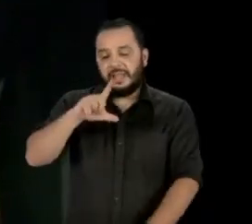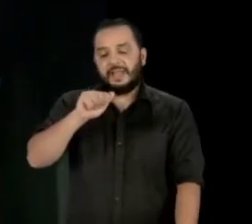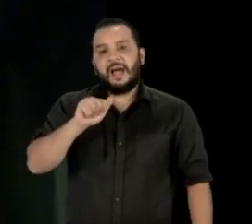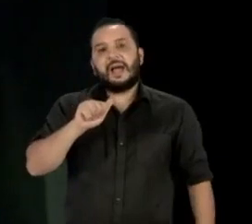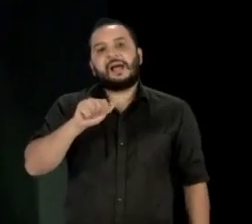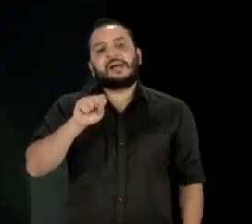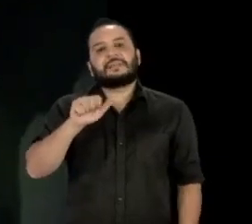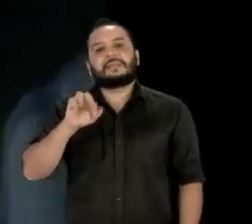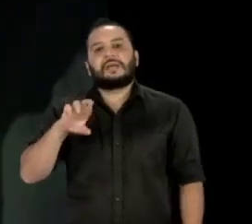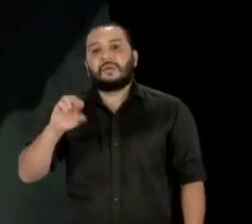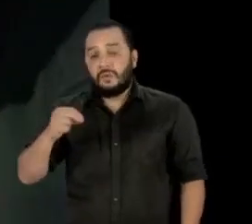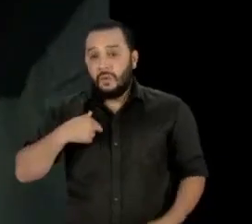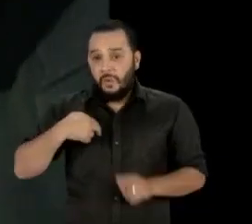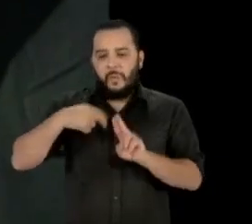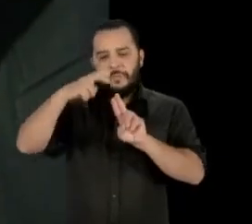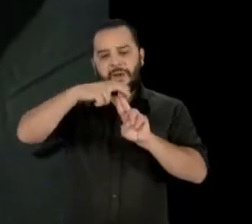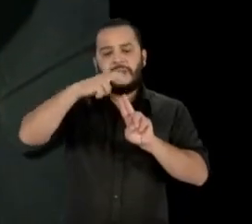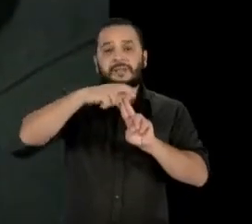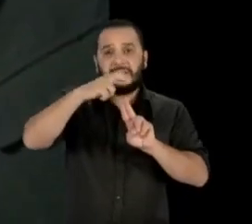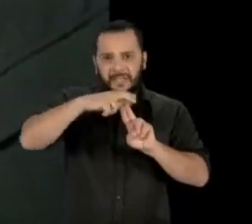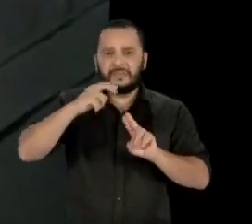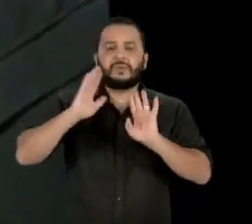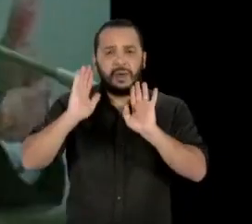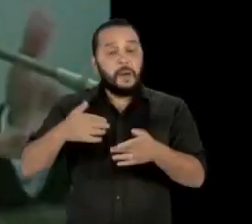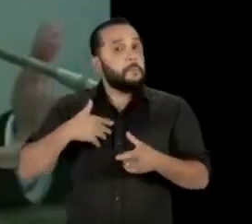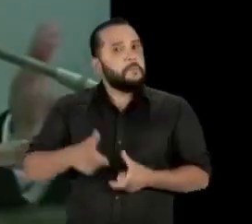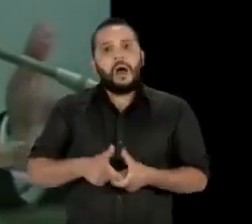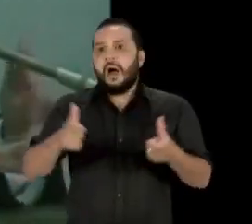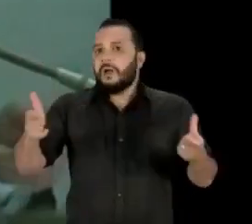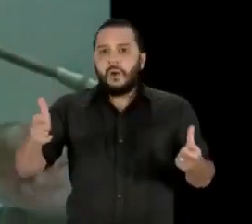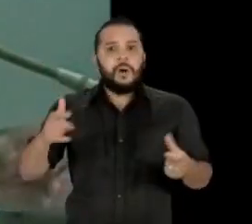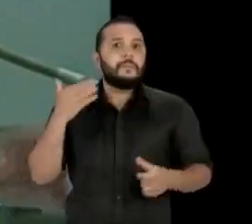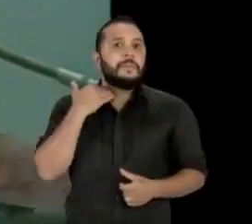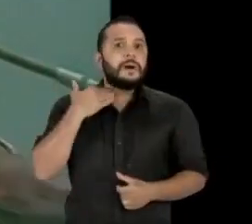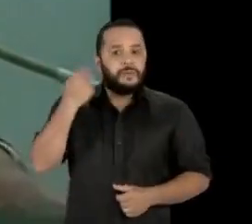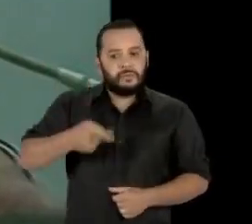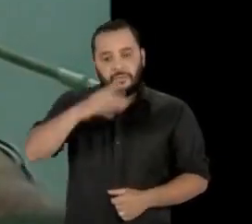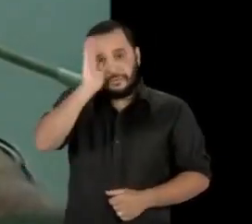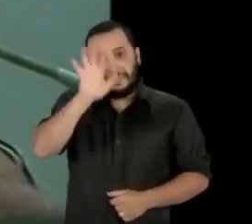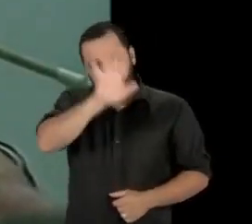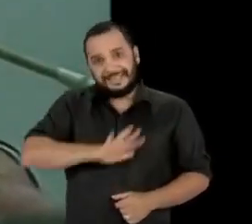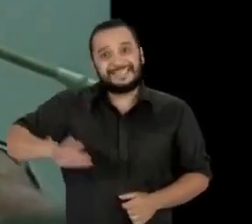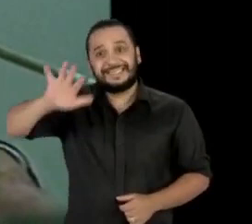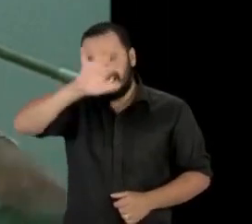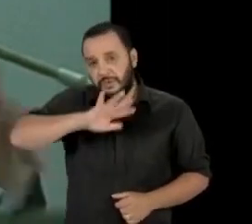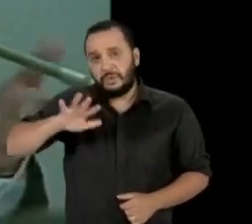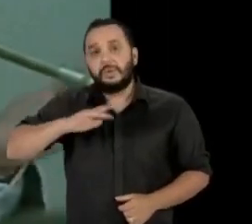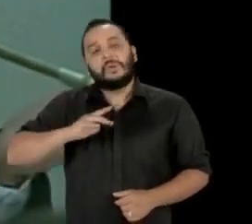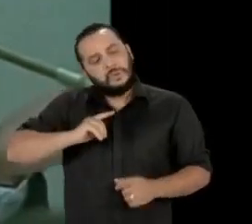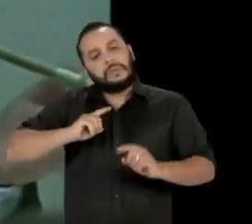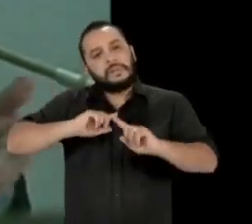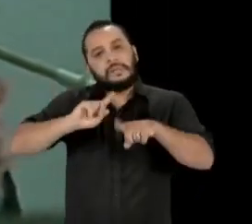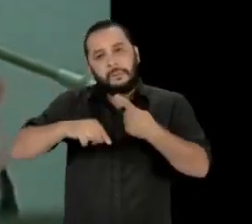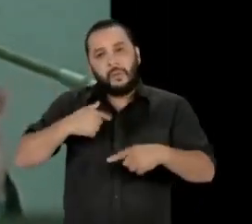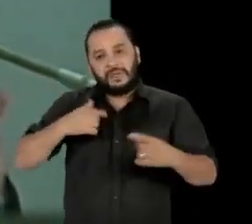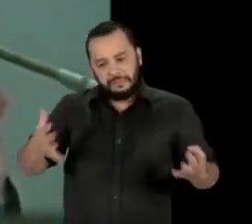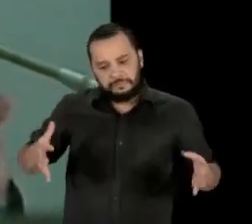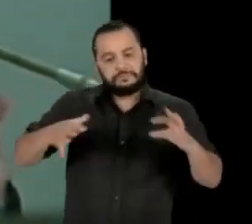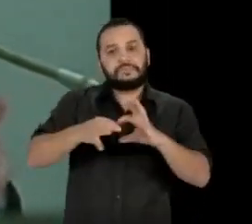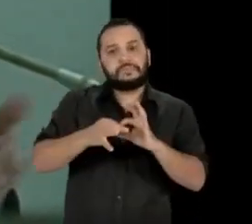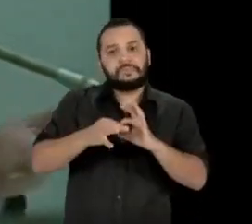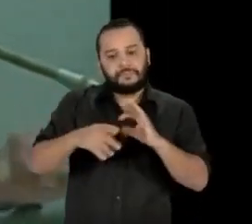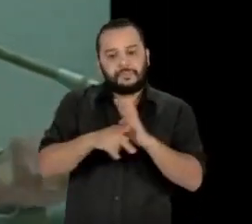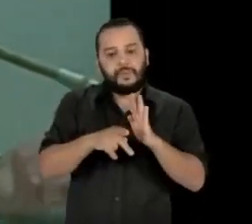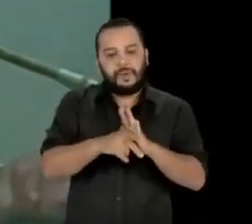Brandão, o Bradesco se consolidou como o maior banco privado do Brasil, posição que só perdeu após a fusão de Itaú